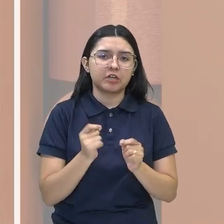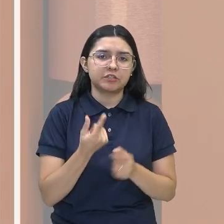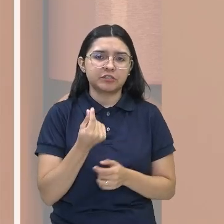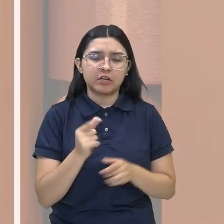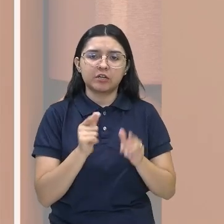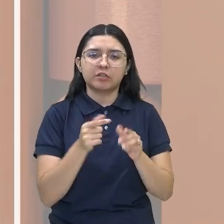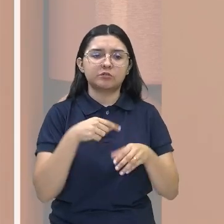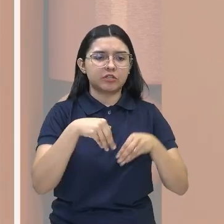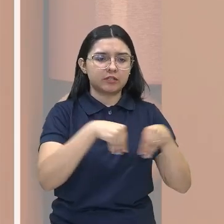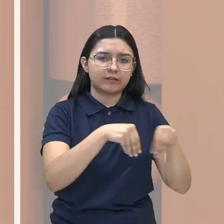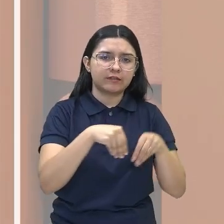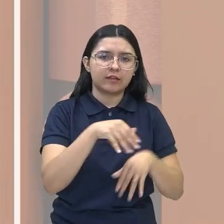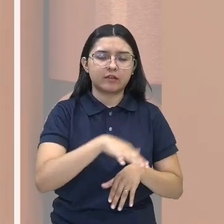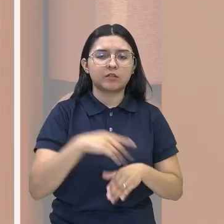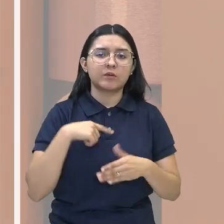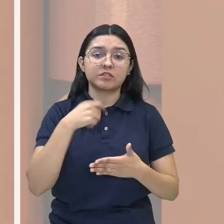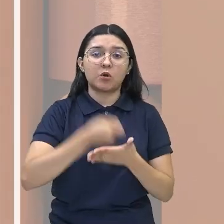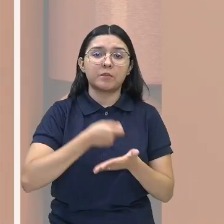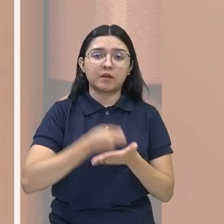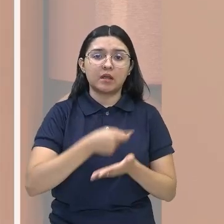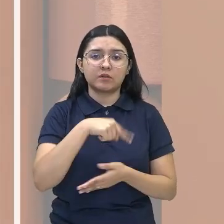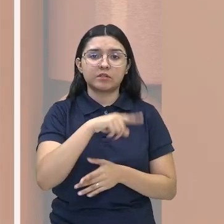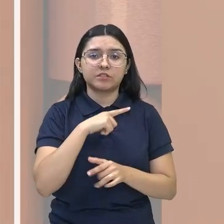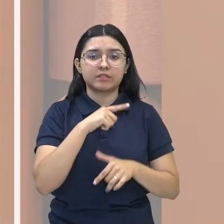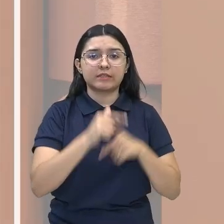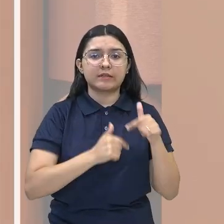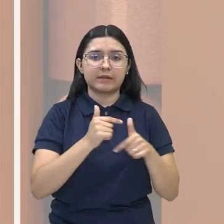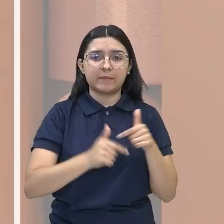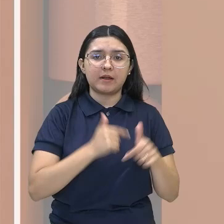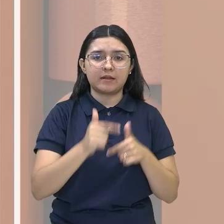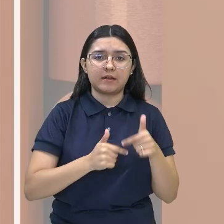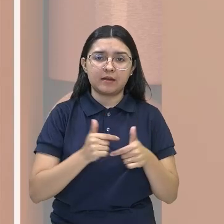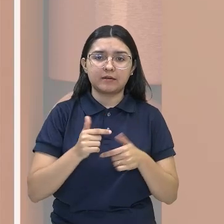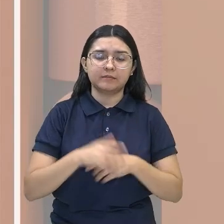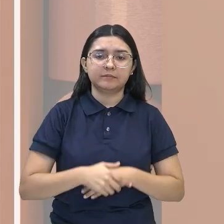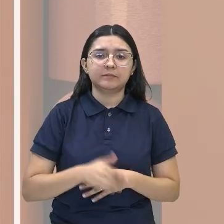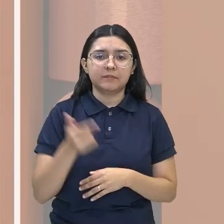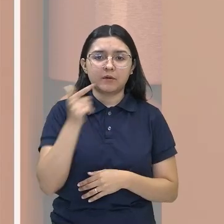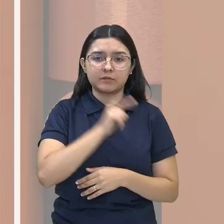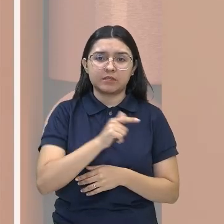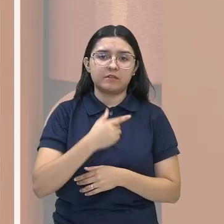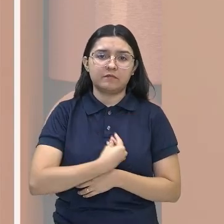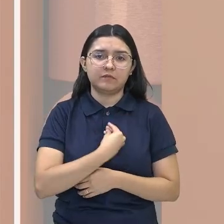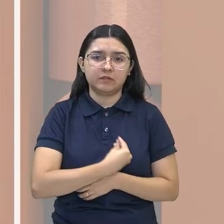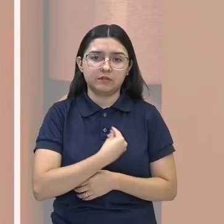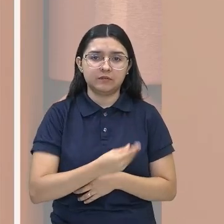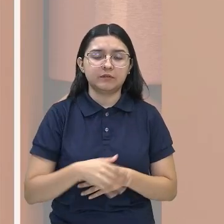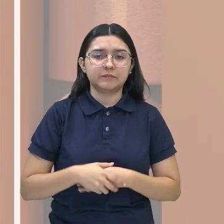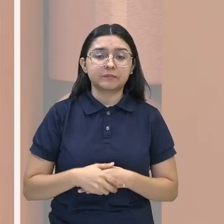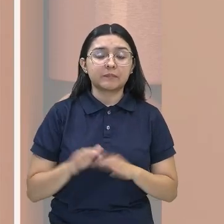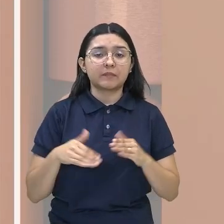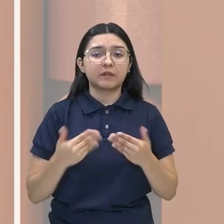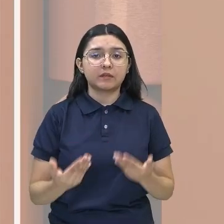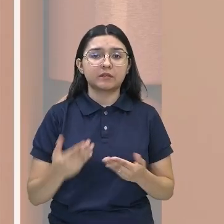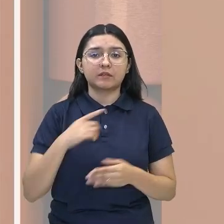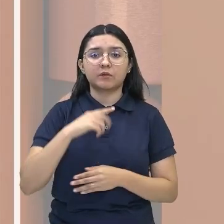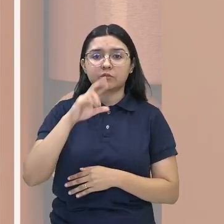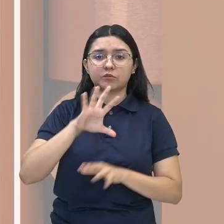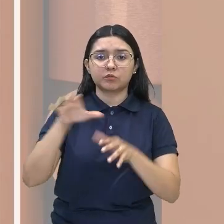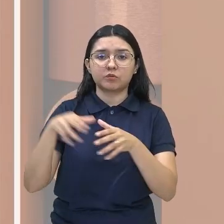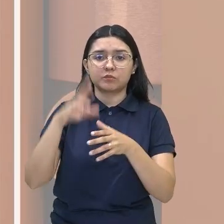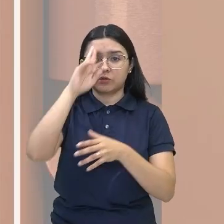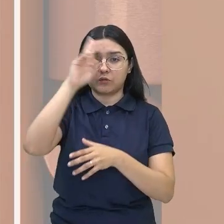eram obrigadas, então, a trabalhar para o senhor feudal em troca de sua subsistência. Entre os senhores